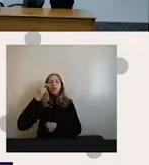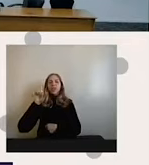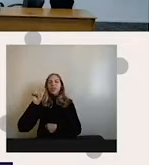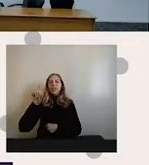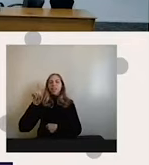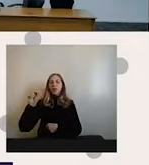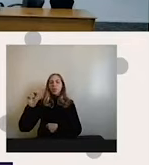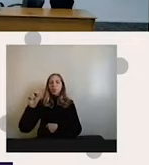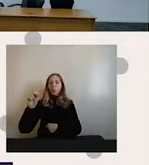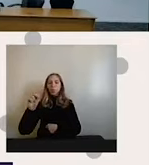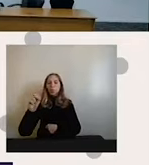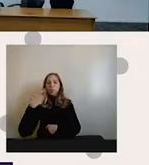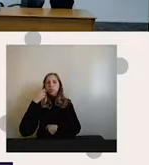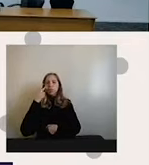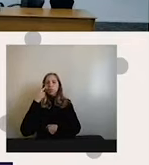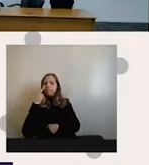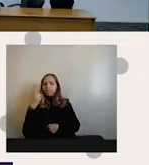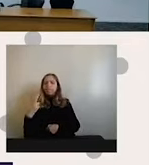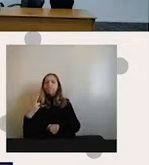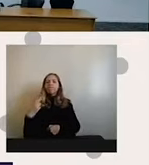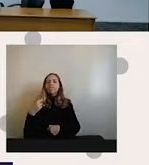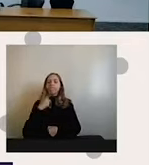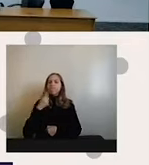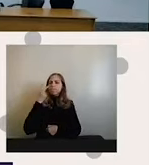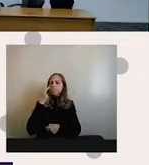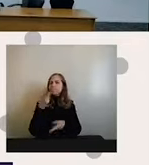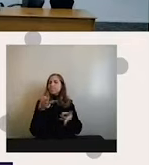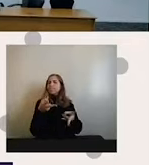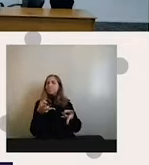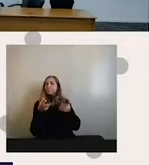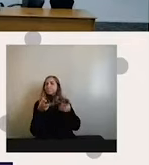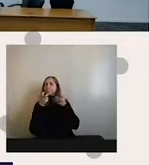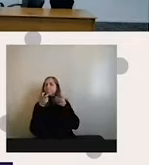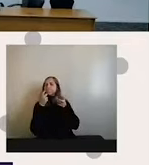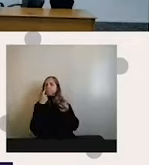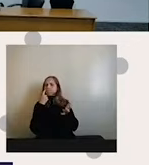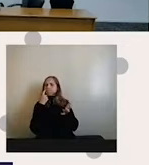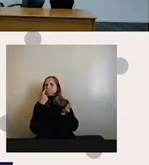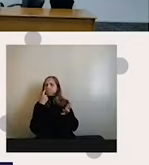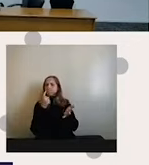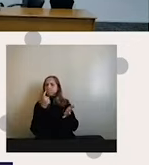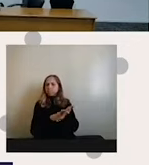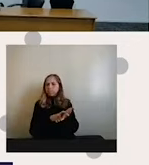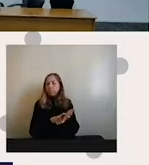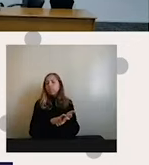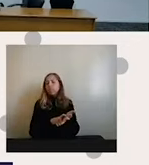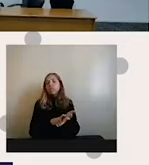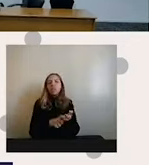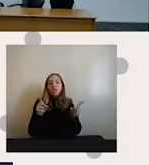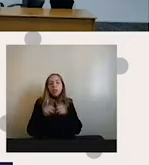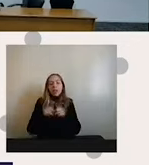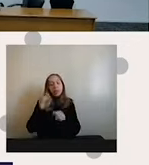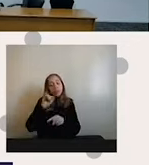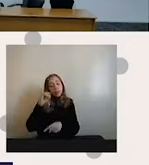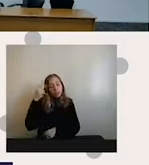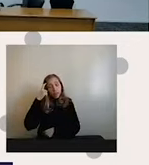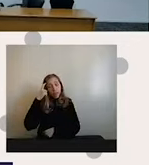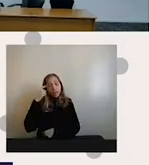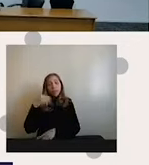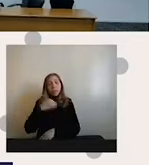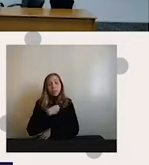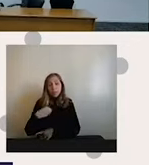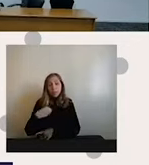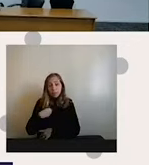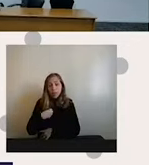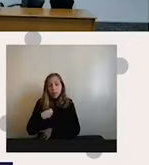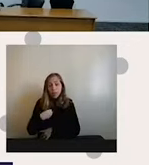subjetivo, porque ele não tem dados objetivos. E, subjetivamente, se nós pensarmos que um médico residente trabalha 100 horas